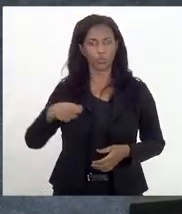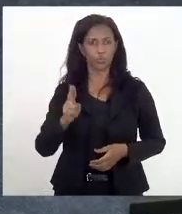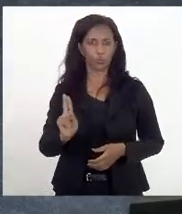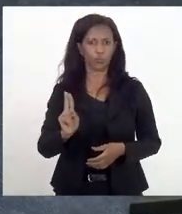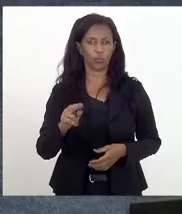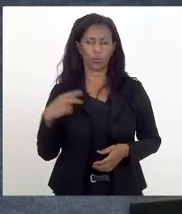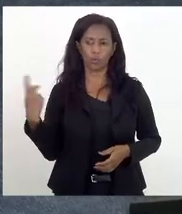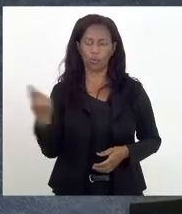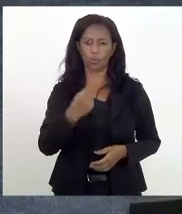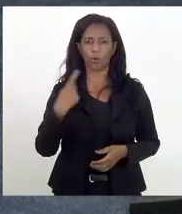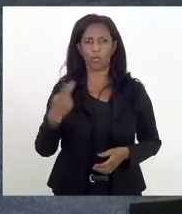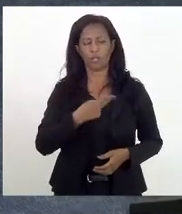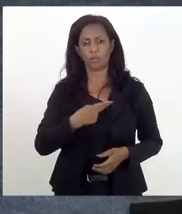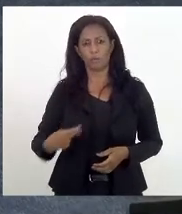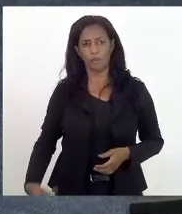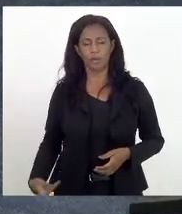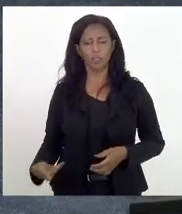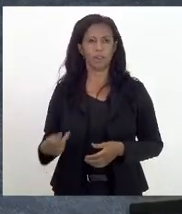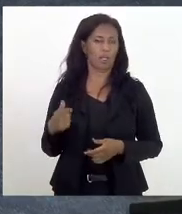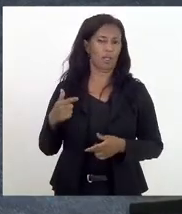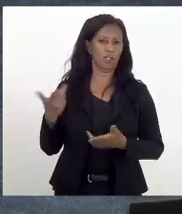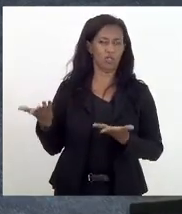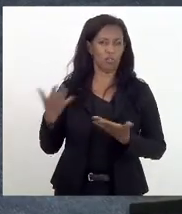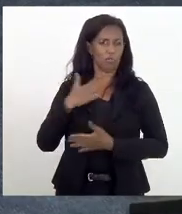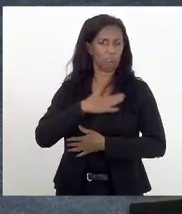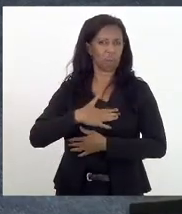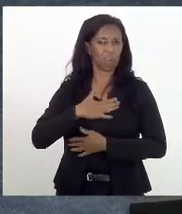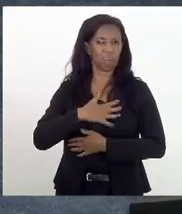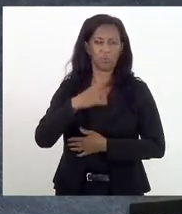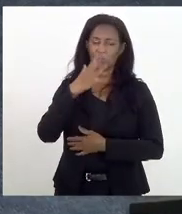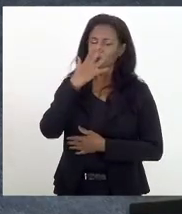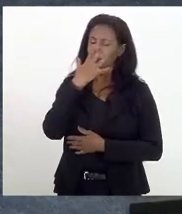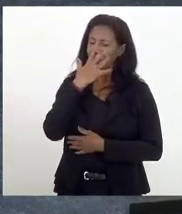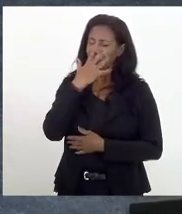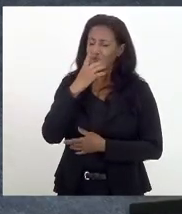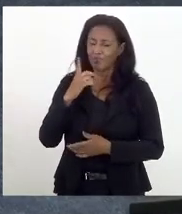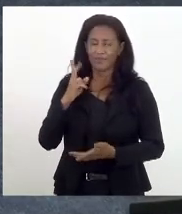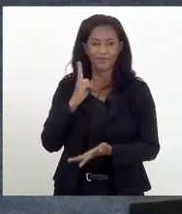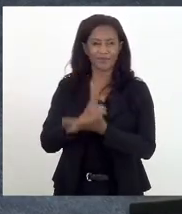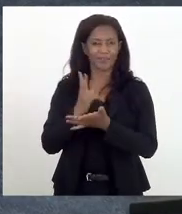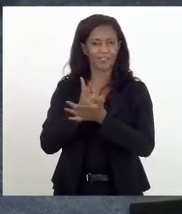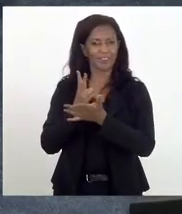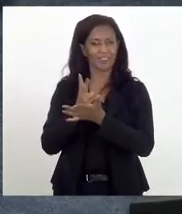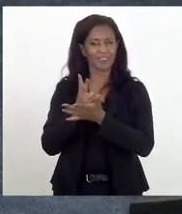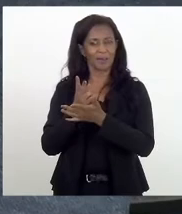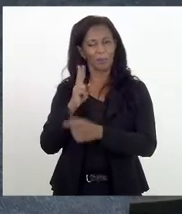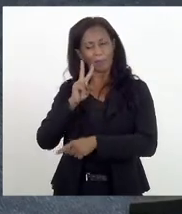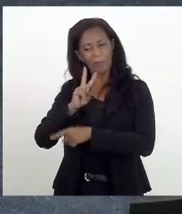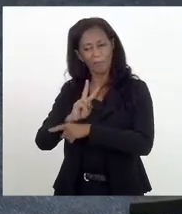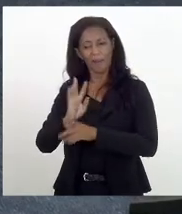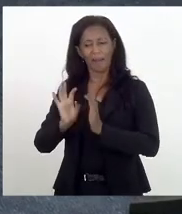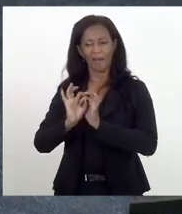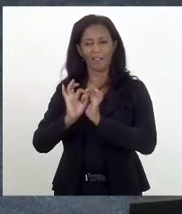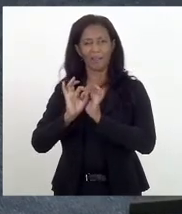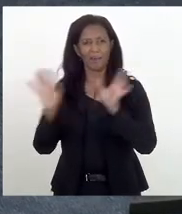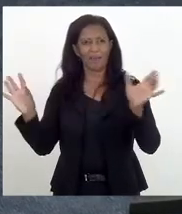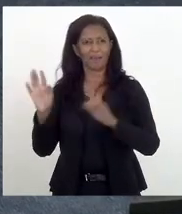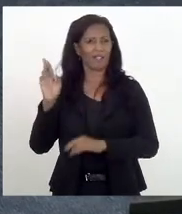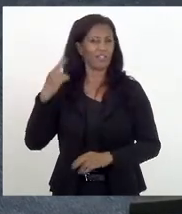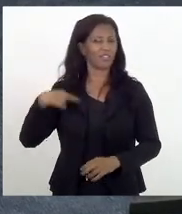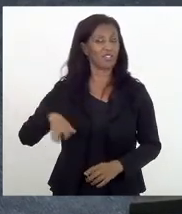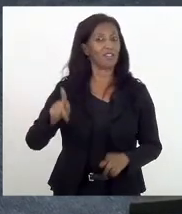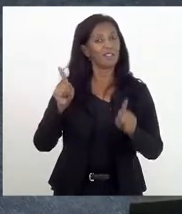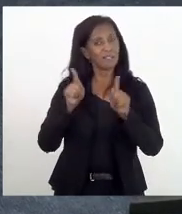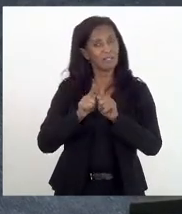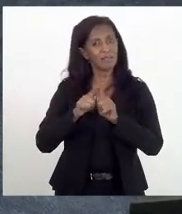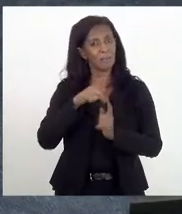nossa presidente em exercício aqui em o tanto prezo sempre defendendo a liberdade religiosa E também o patrimônio